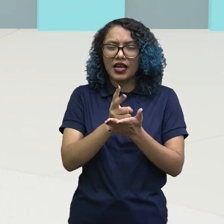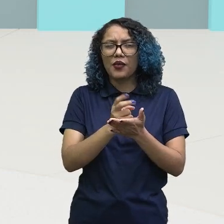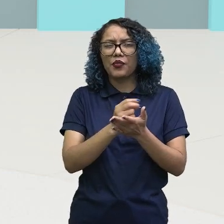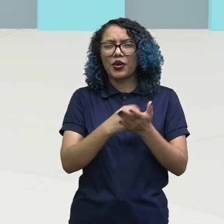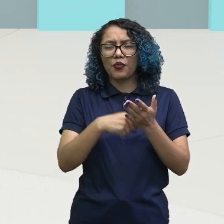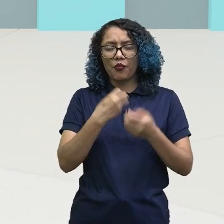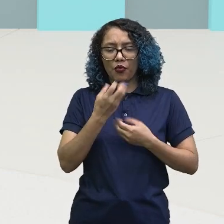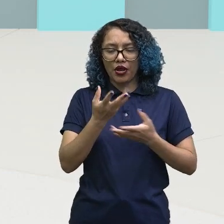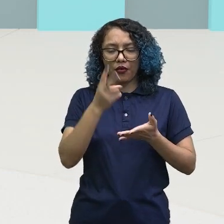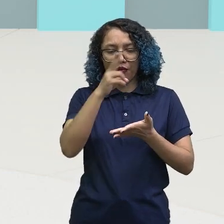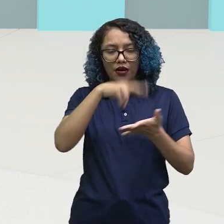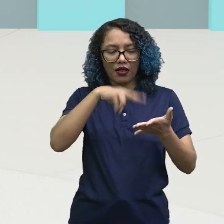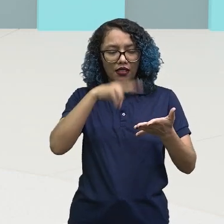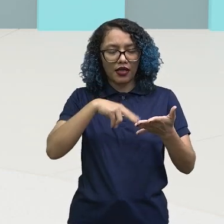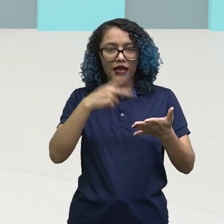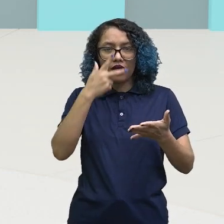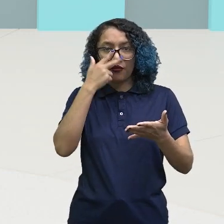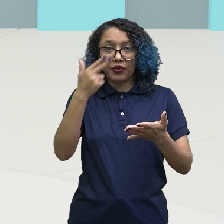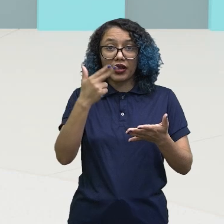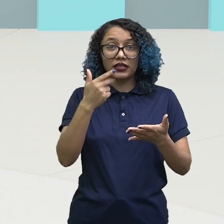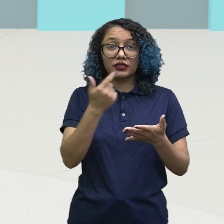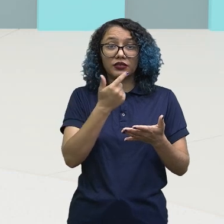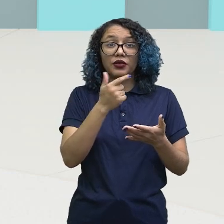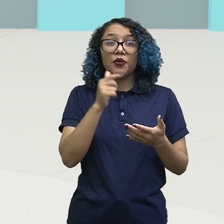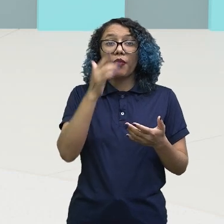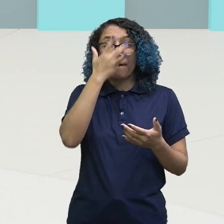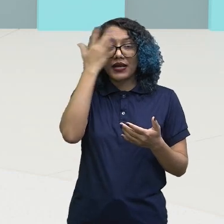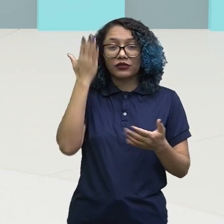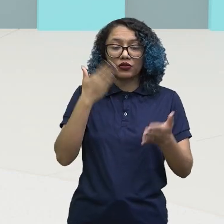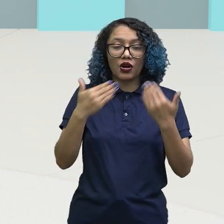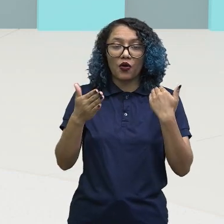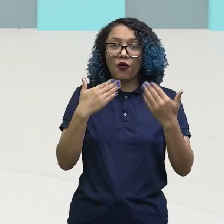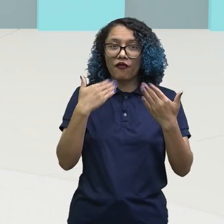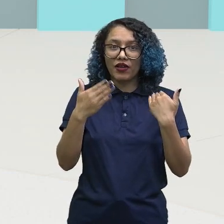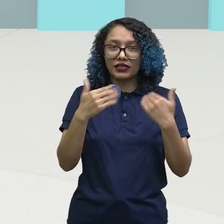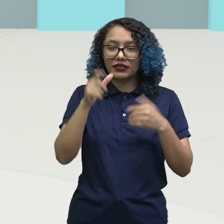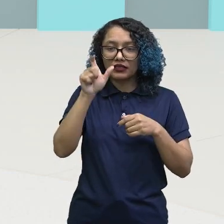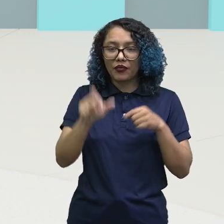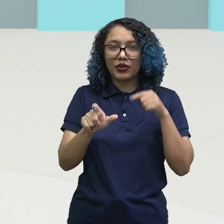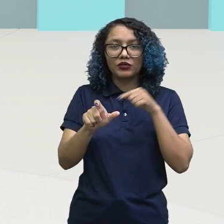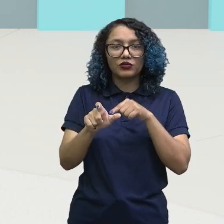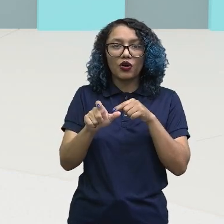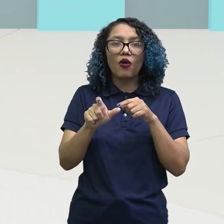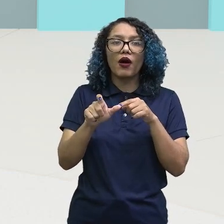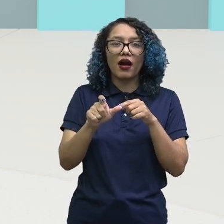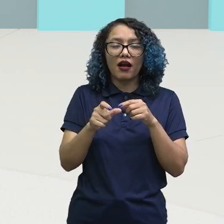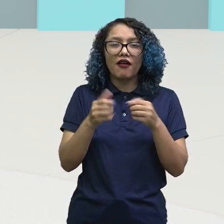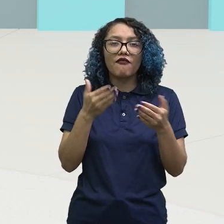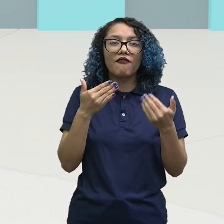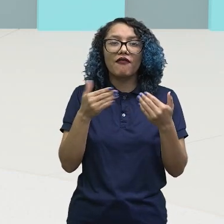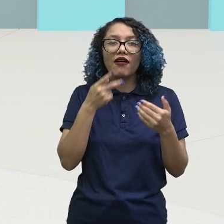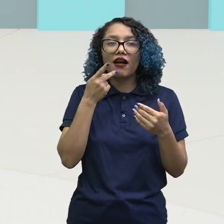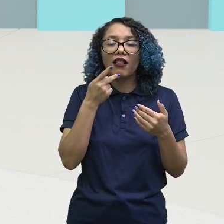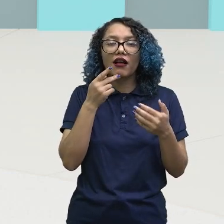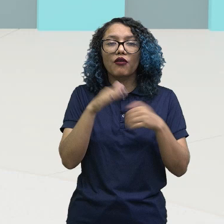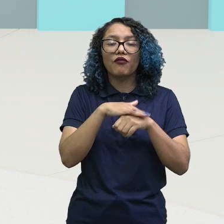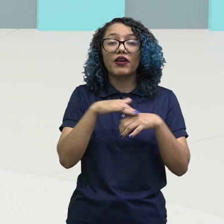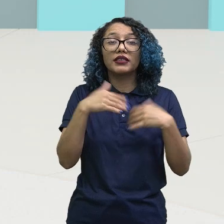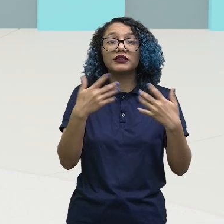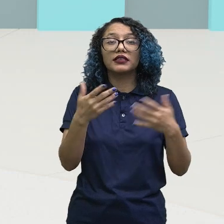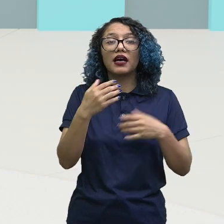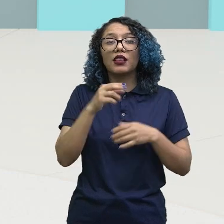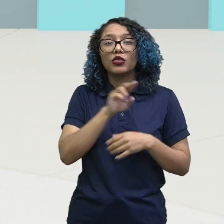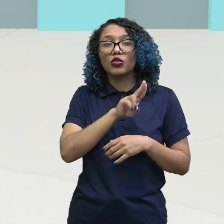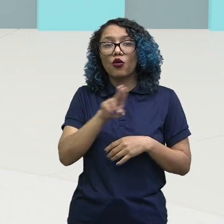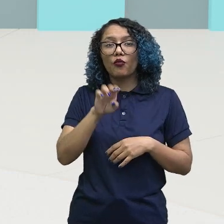de um poema, parece que é alguém falando com você. Essa voz se chama de eu lírico, tá bom? Vamos continuar. Temos aí